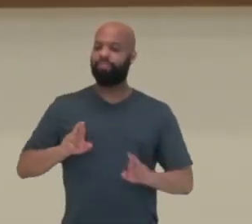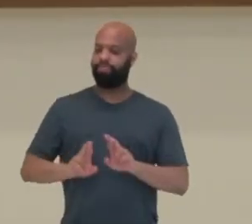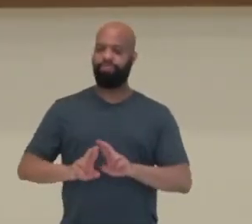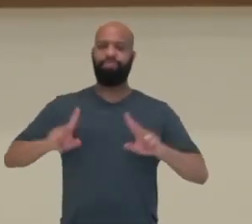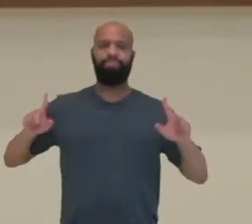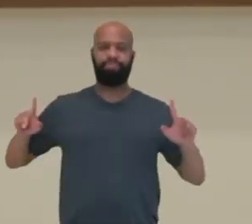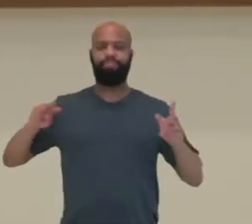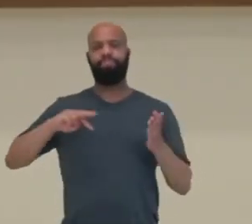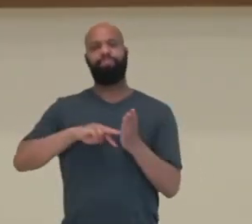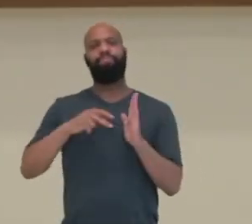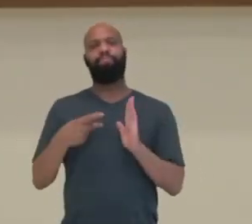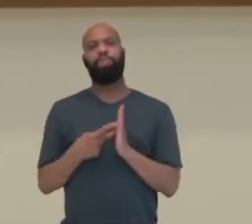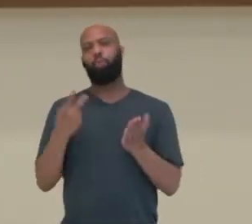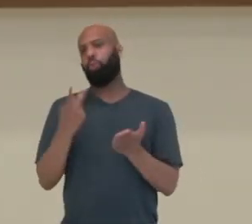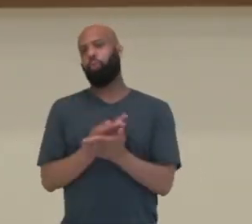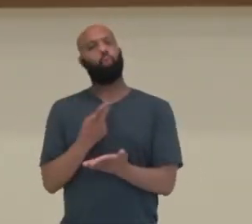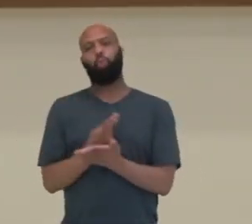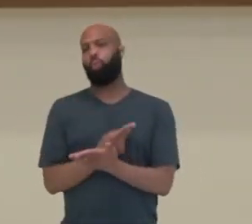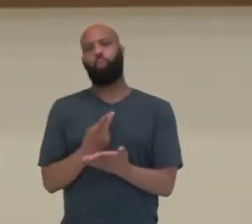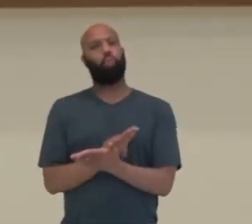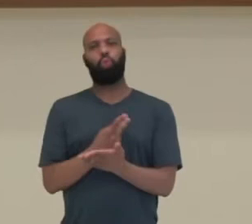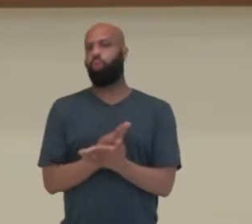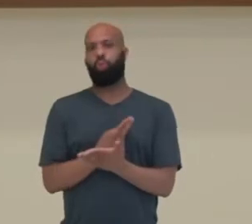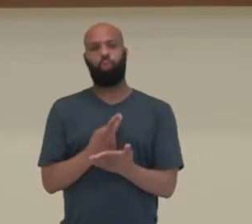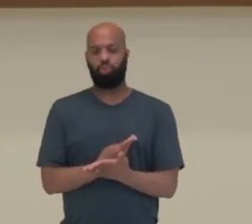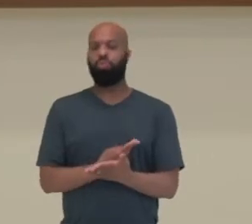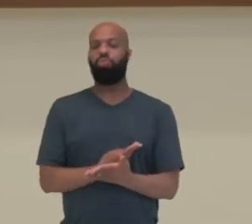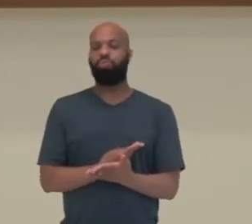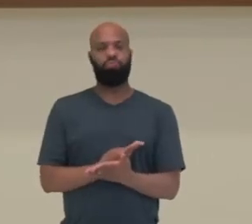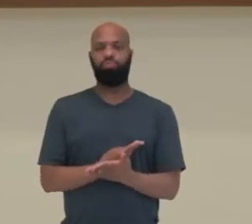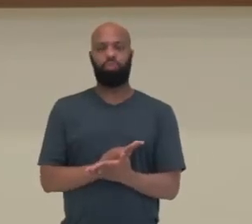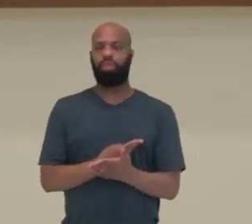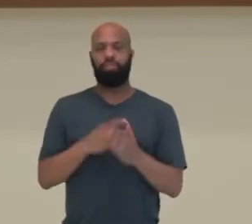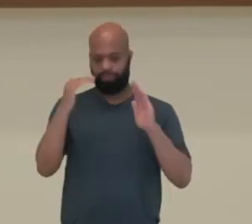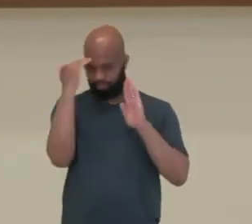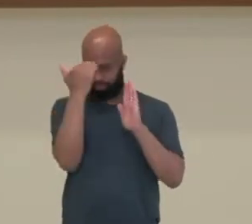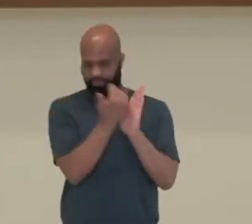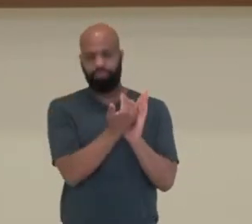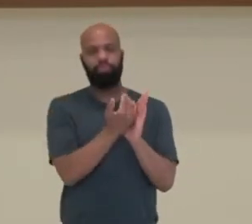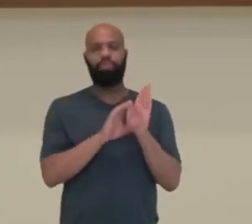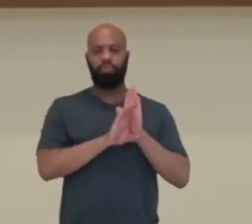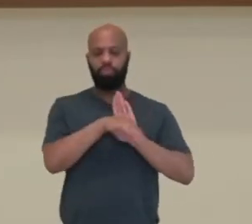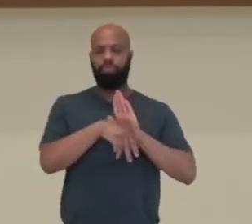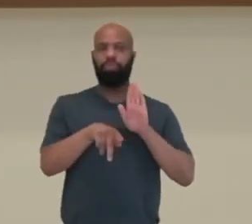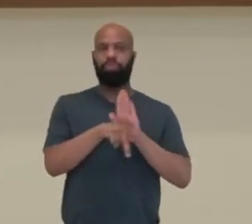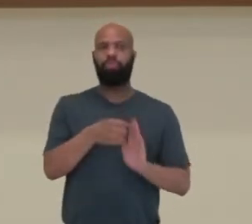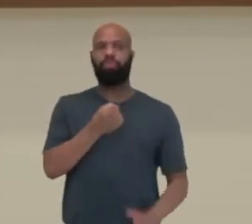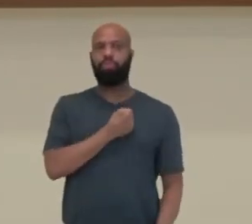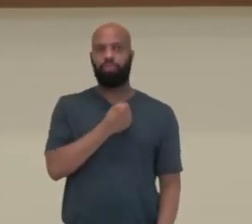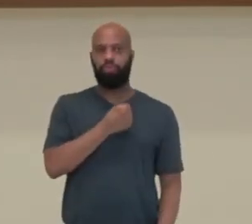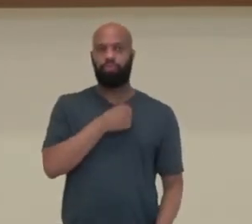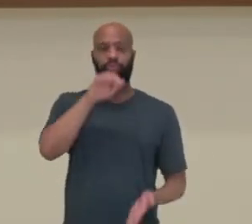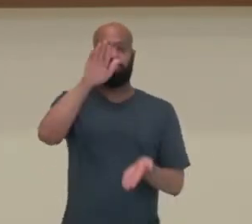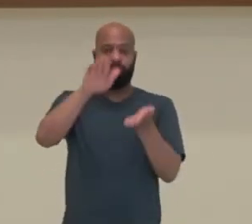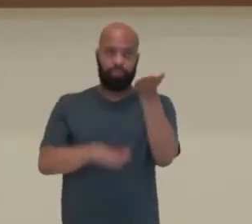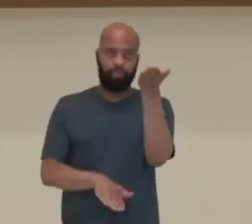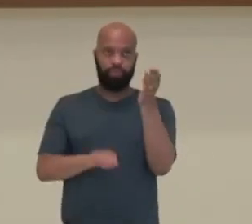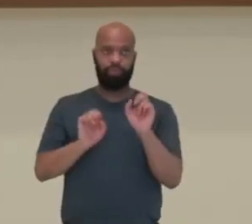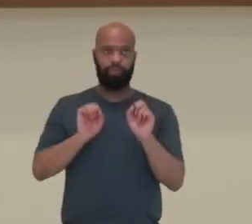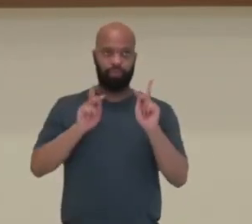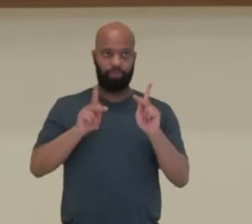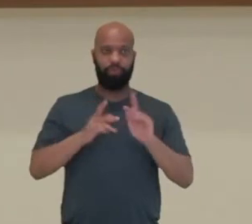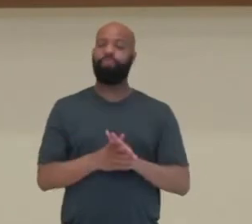resultados, então significa que não, né? Que eles não obedecem à definição que nós vimos